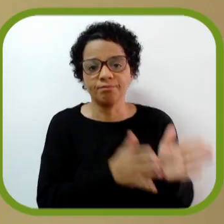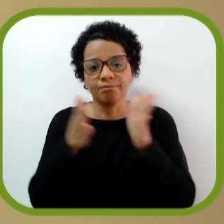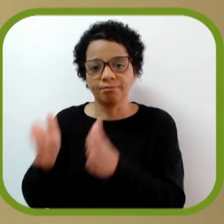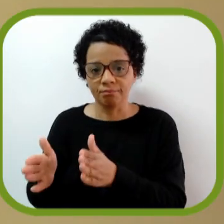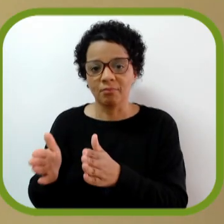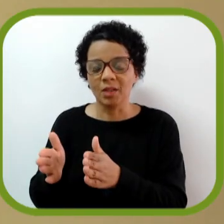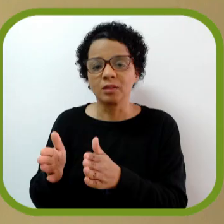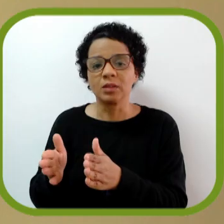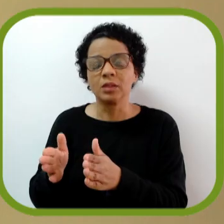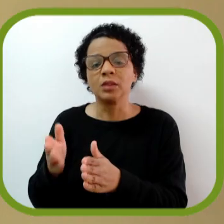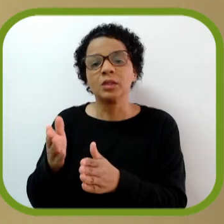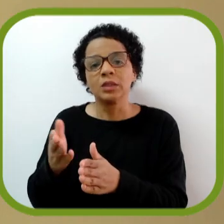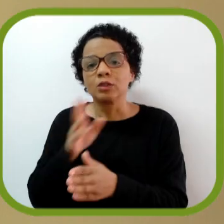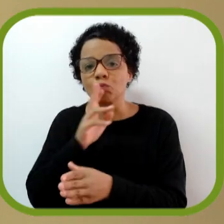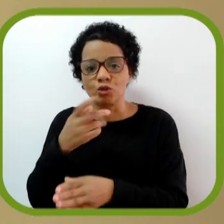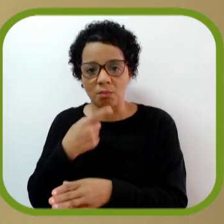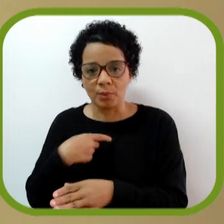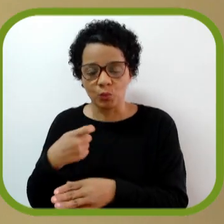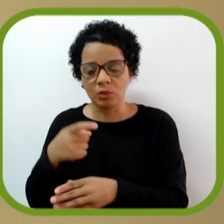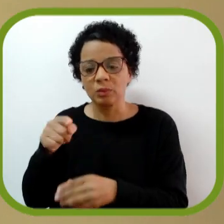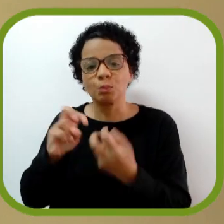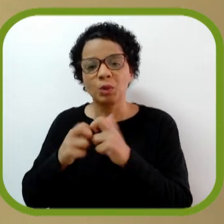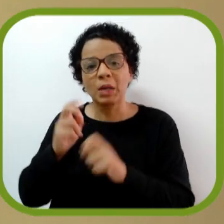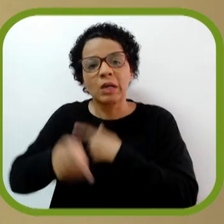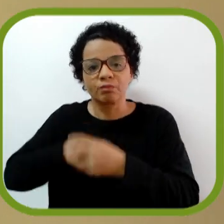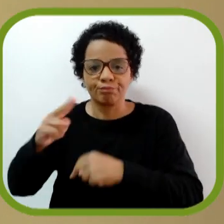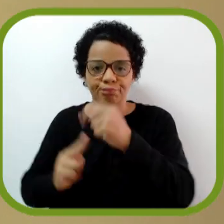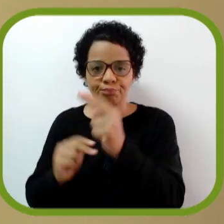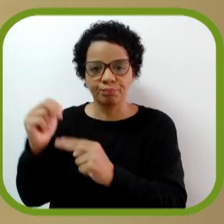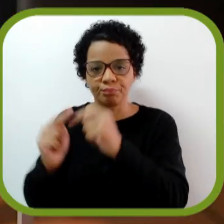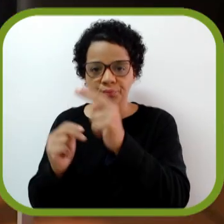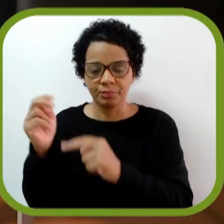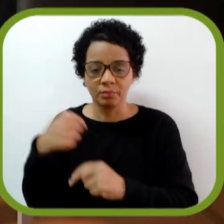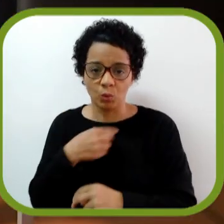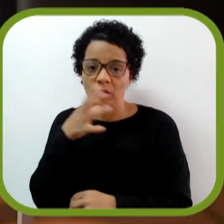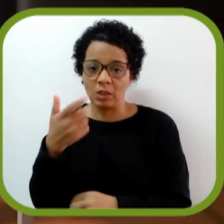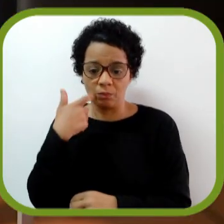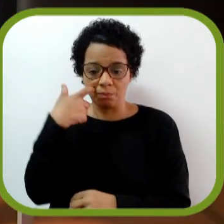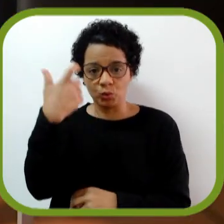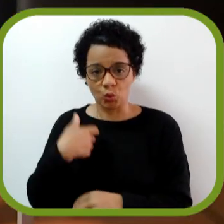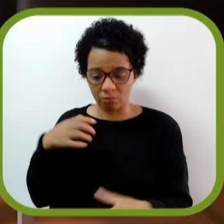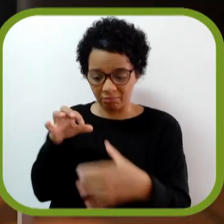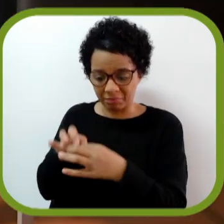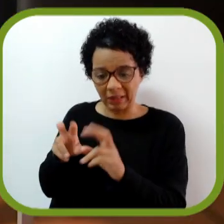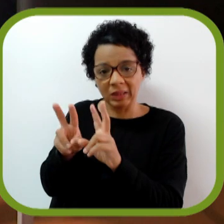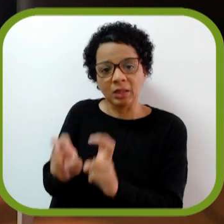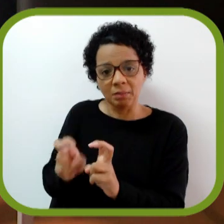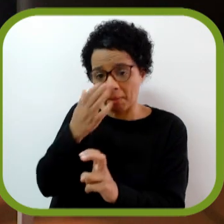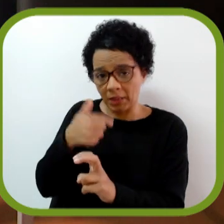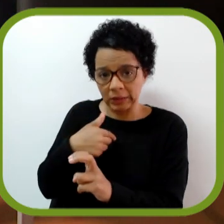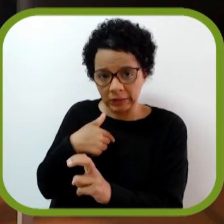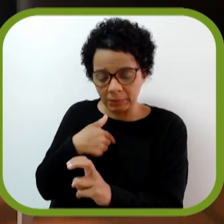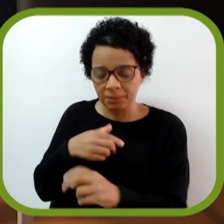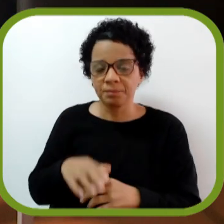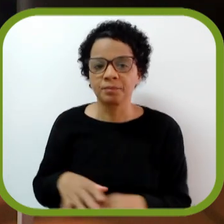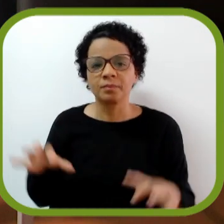segunda perspectiva da resposta à pergunta tem que ver com o problema da construção, não é? O que eu diria como cidadão a esse respeito é